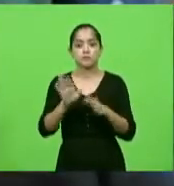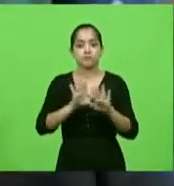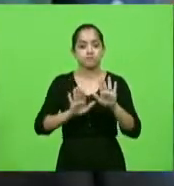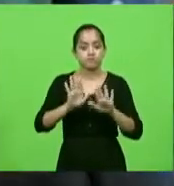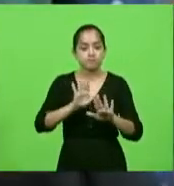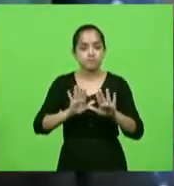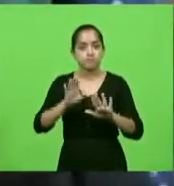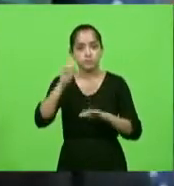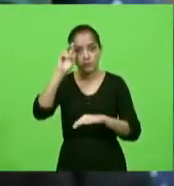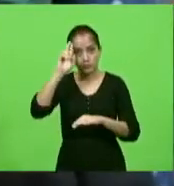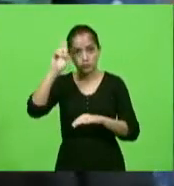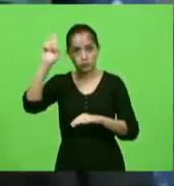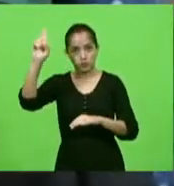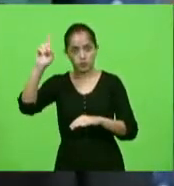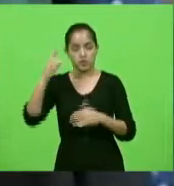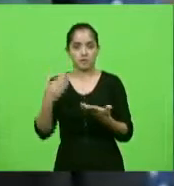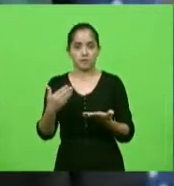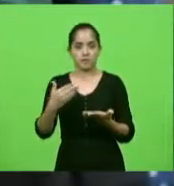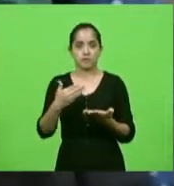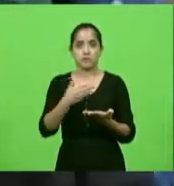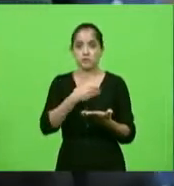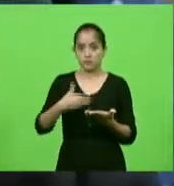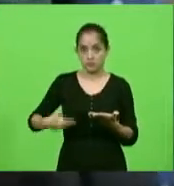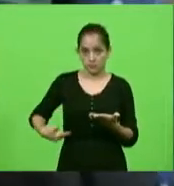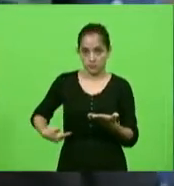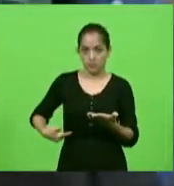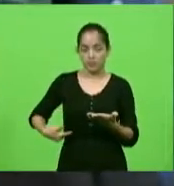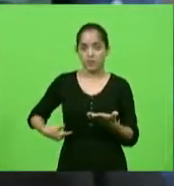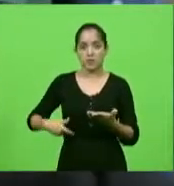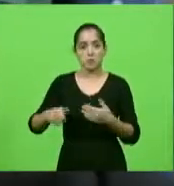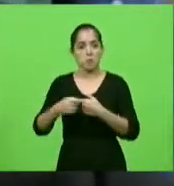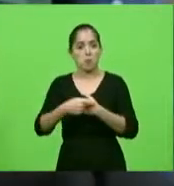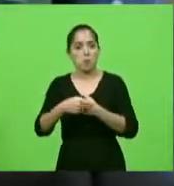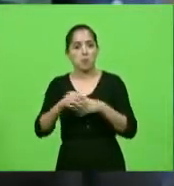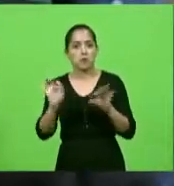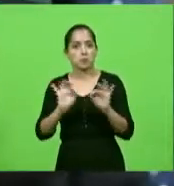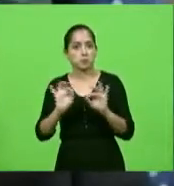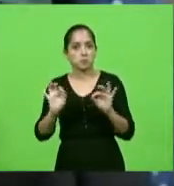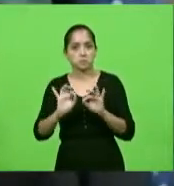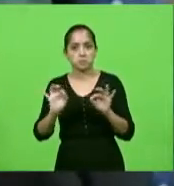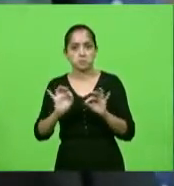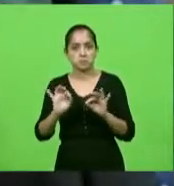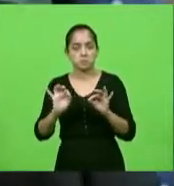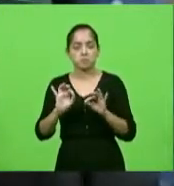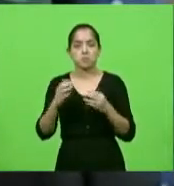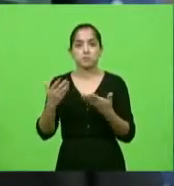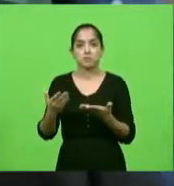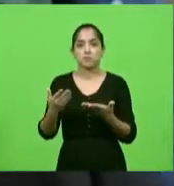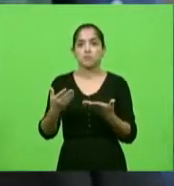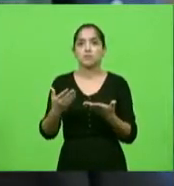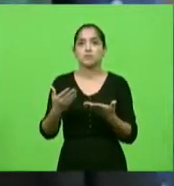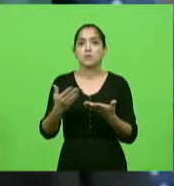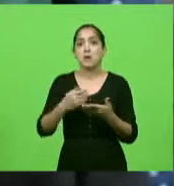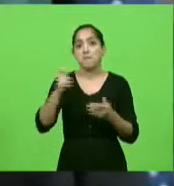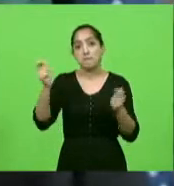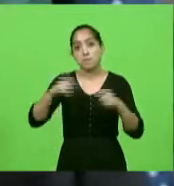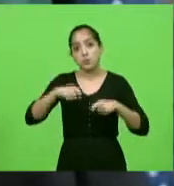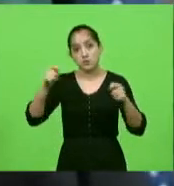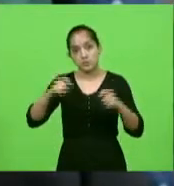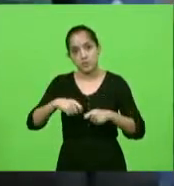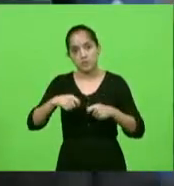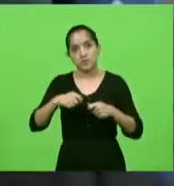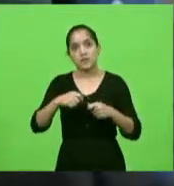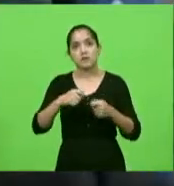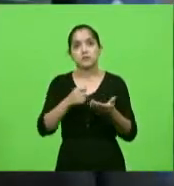chefe do Executivo, atestando, ao final, que em momento algum houve negativa por parte do Tribunal de Contas acerca da possibilidade de